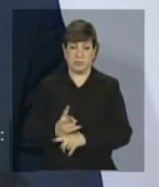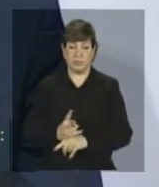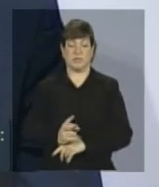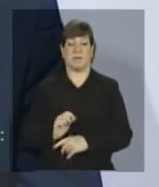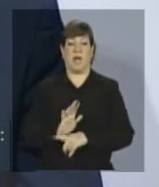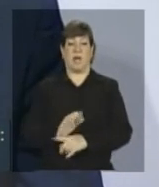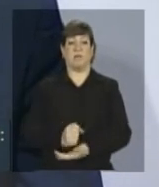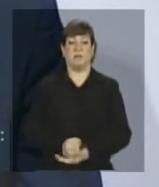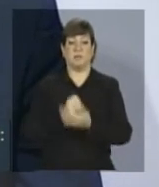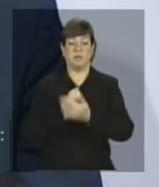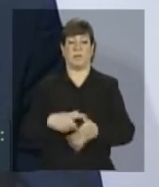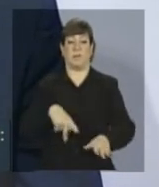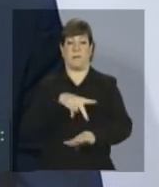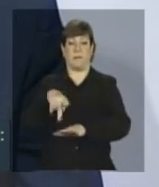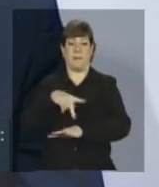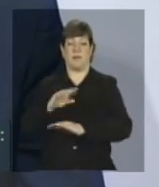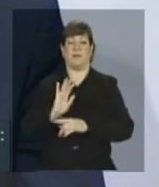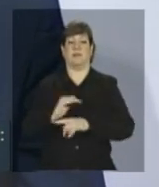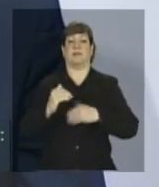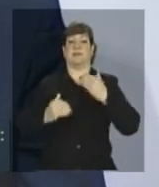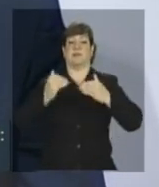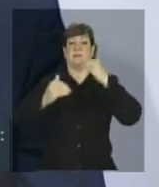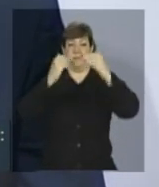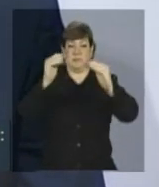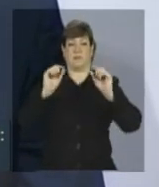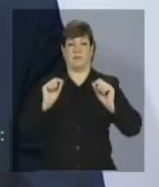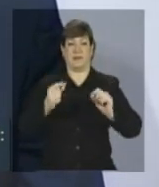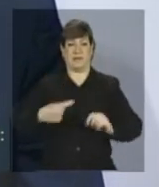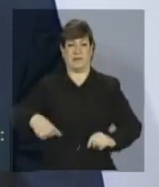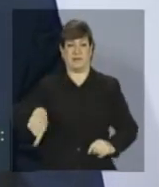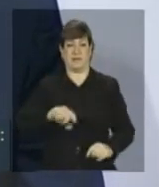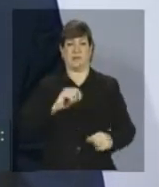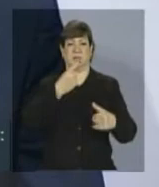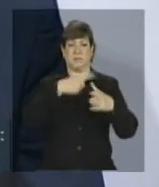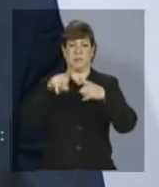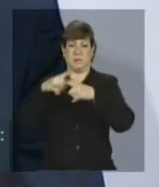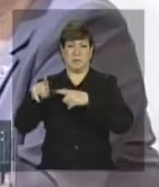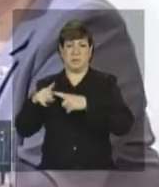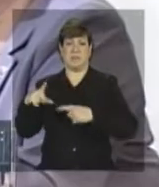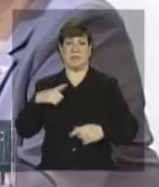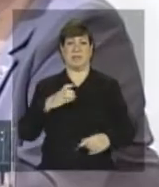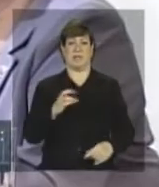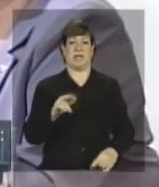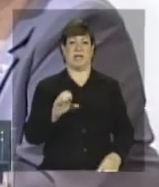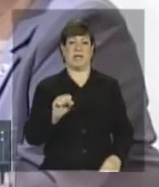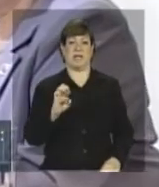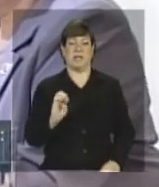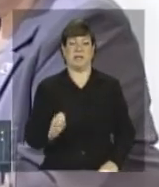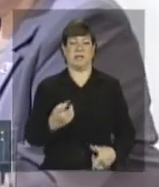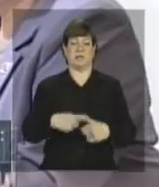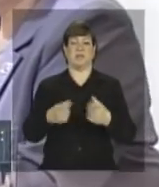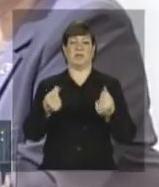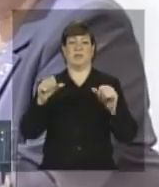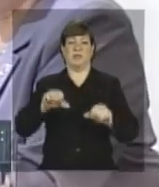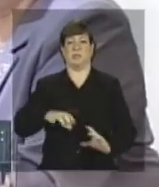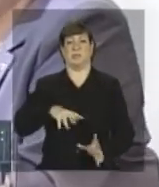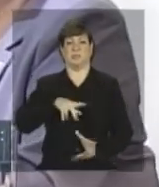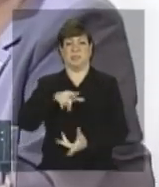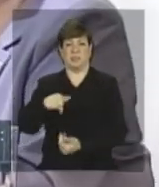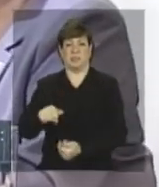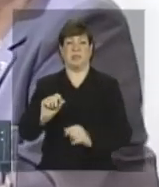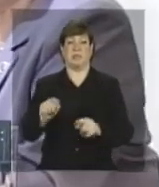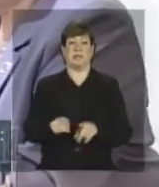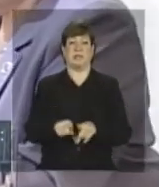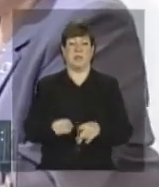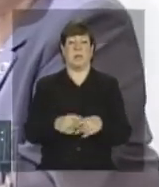buscando proteger os países em desenvolvimento dessa avalanche que é a crise mundial e que, muitas vezes,